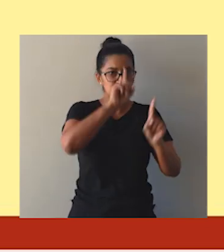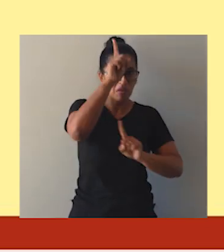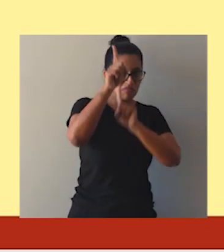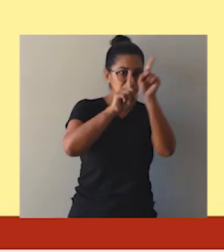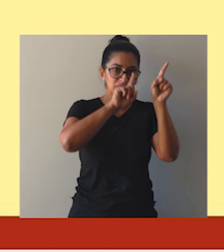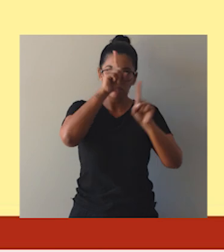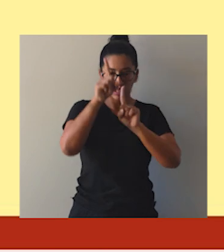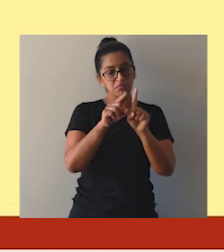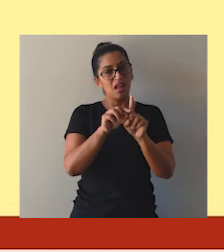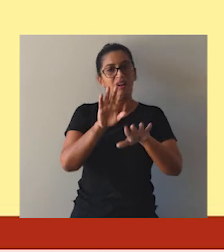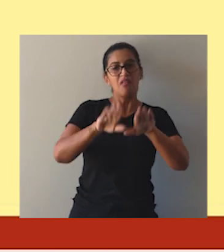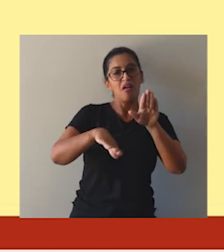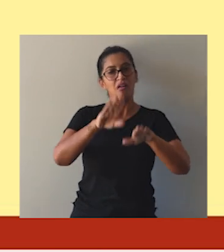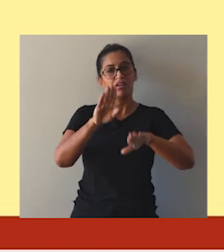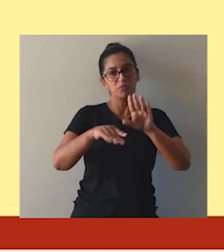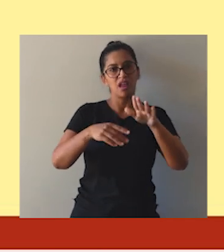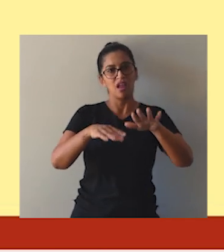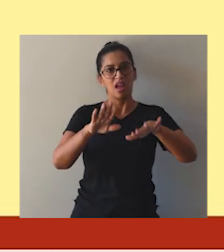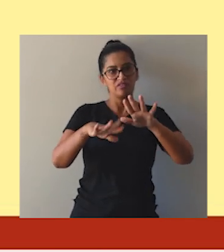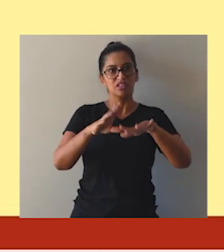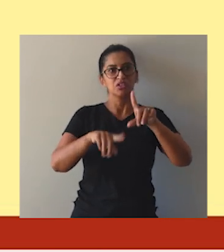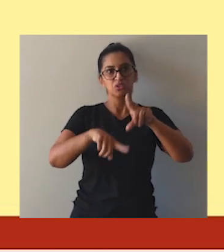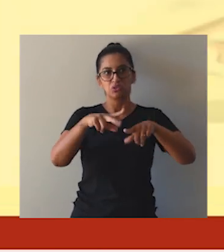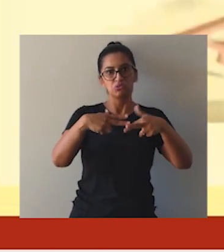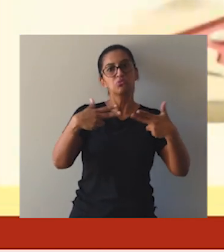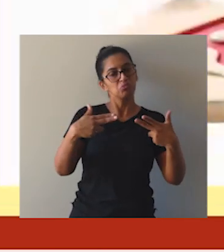material de sucata.